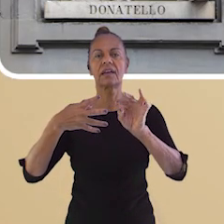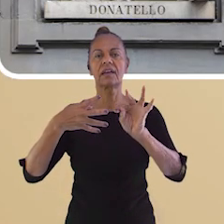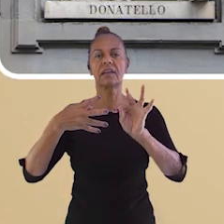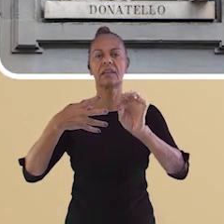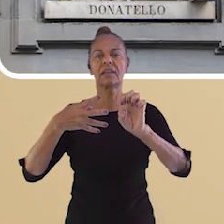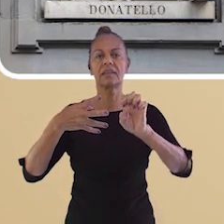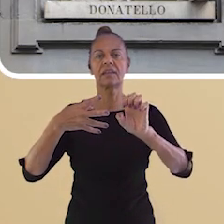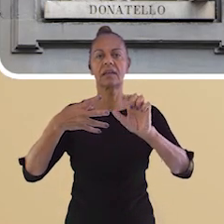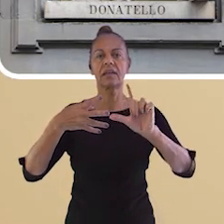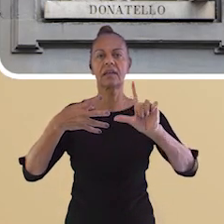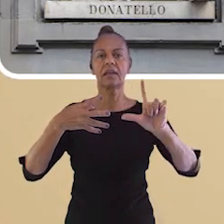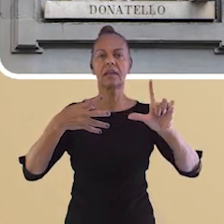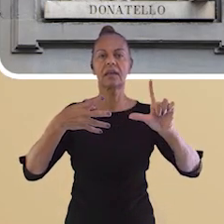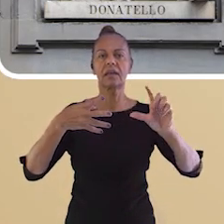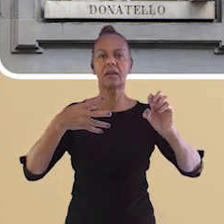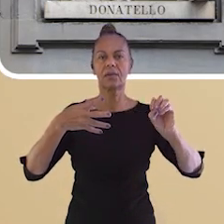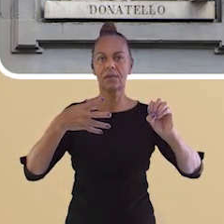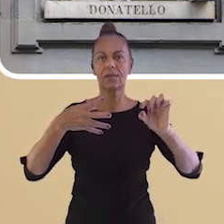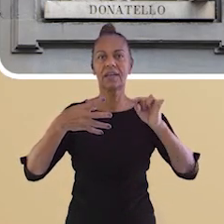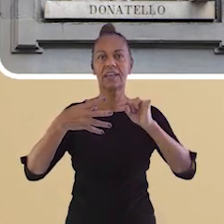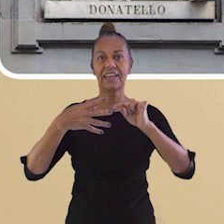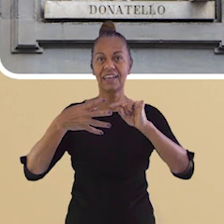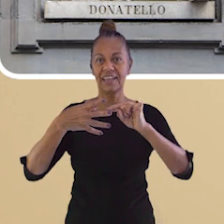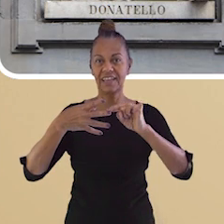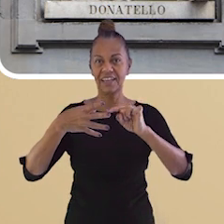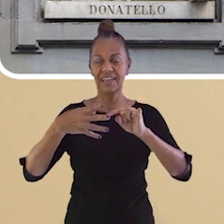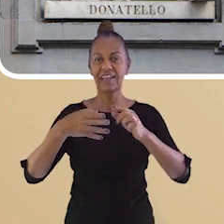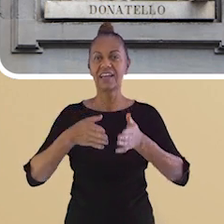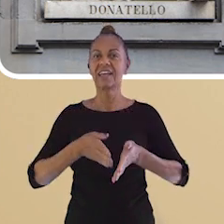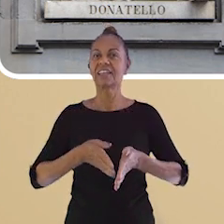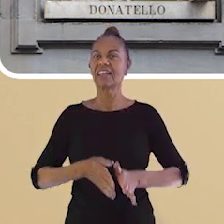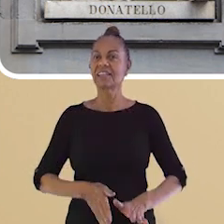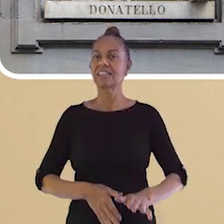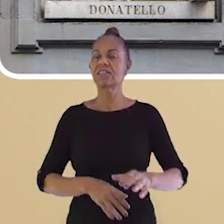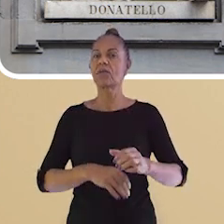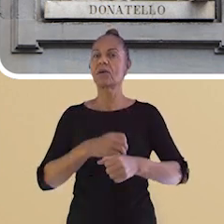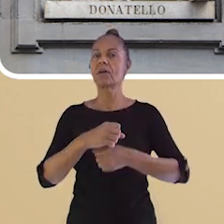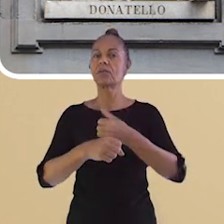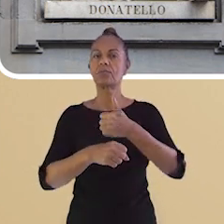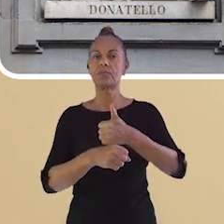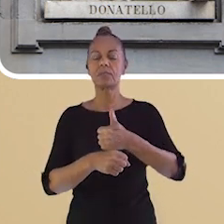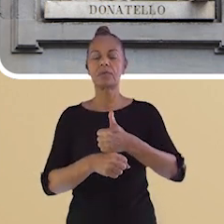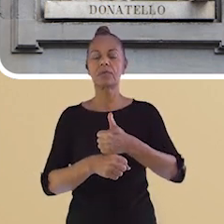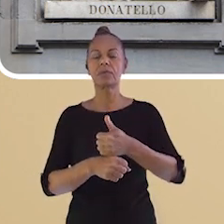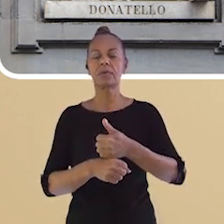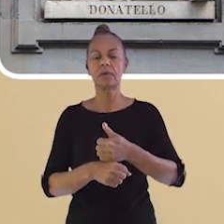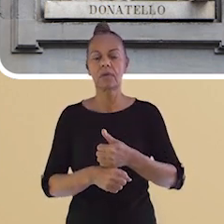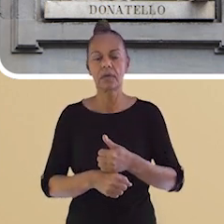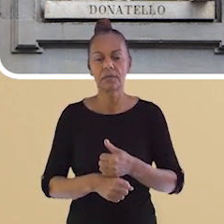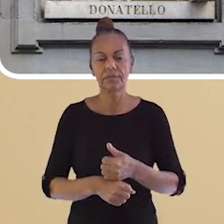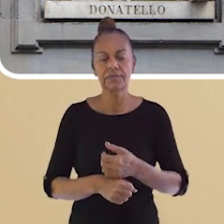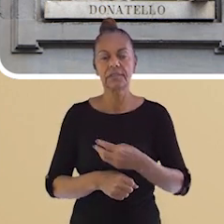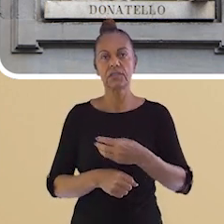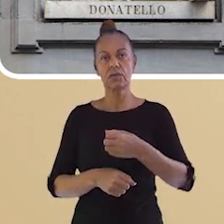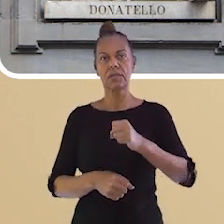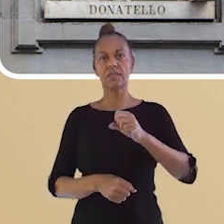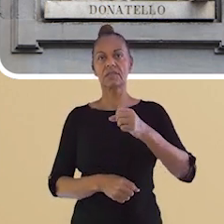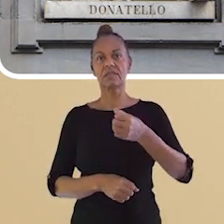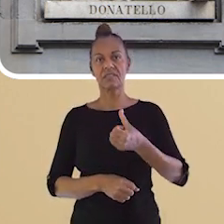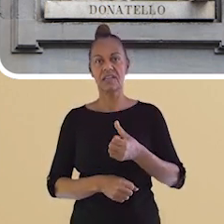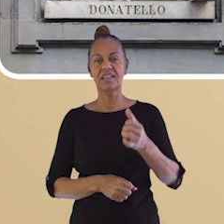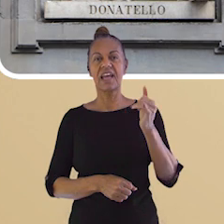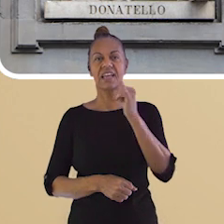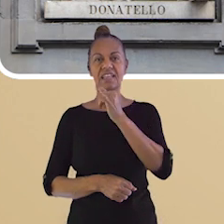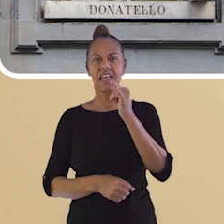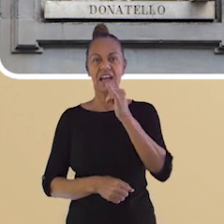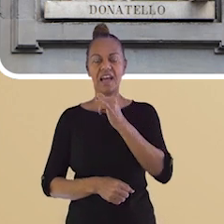Donato di Niccolo di Beto Bardi, foi mais conhecido como Donatello. Nascido em 1386